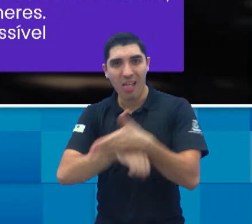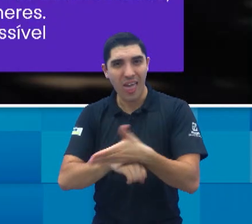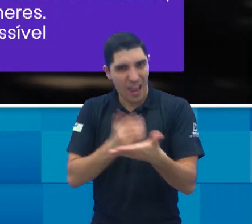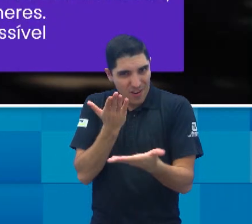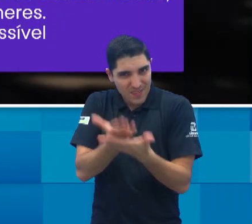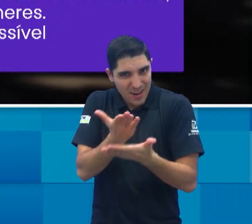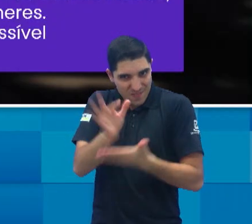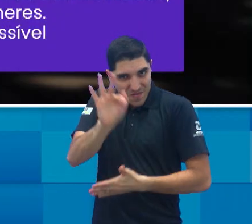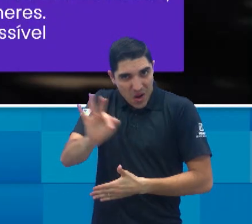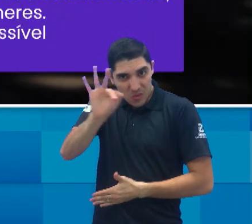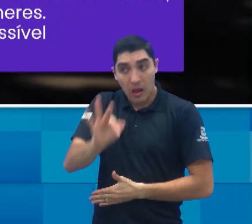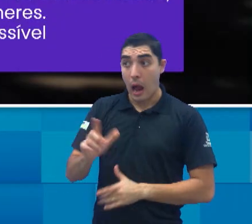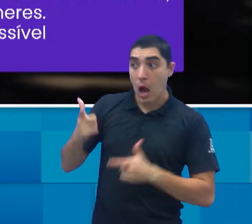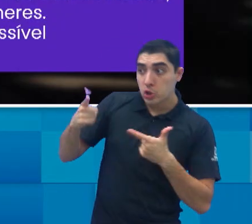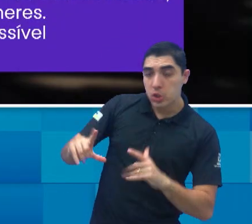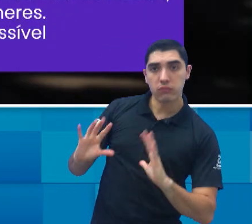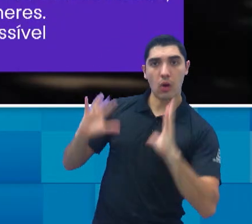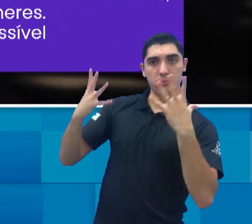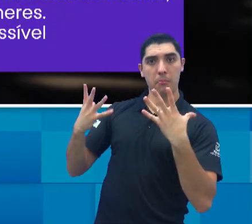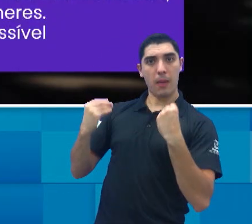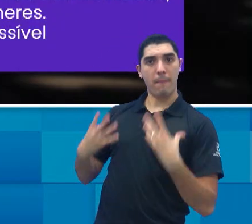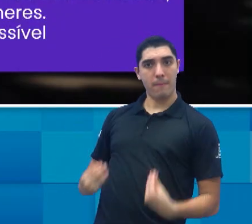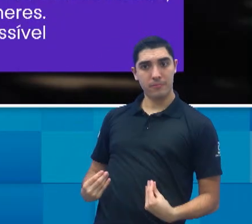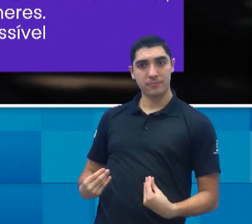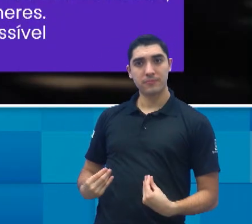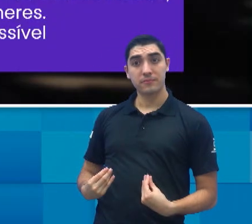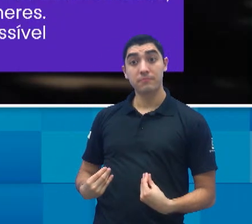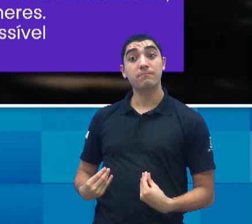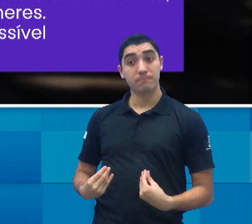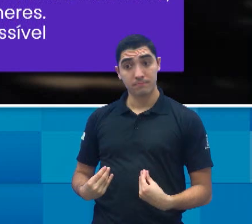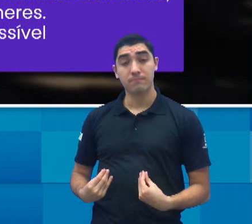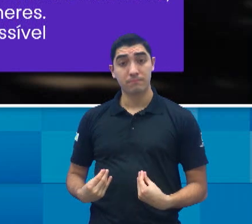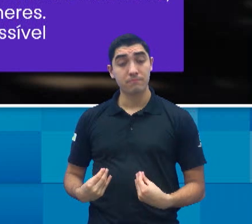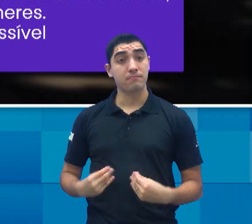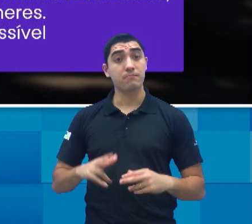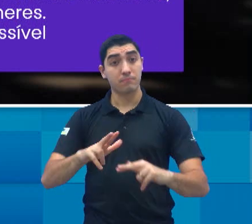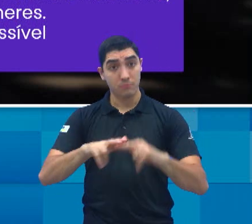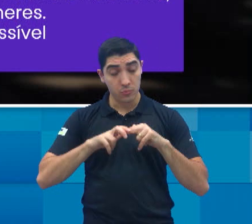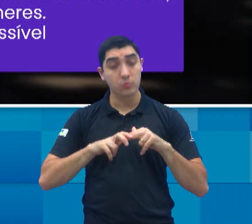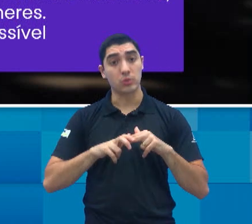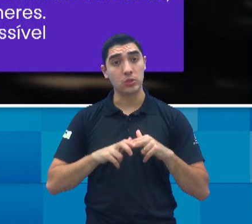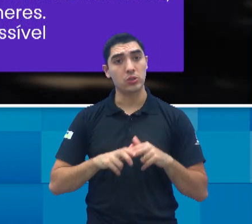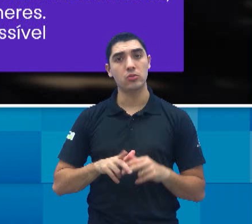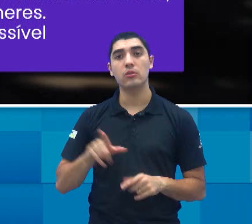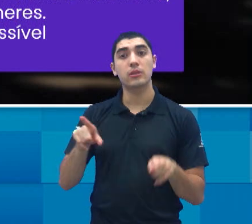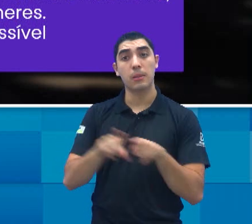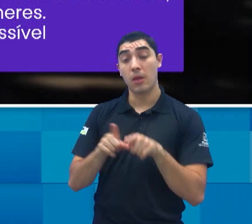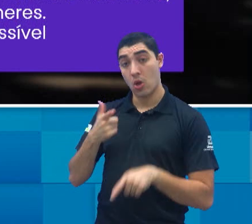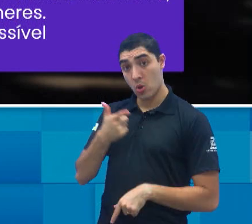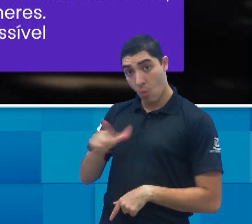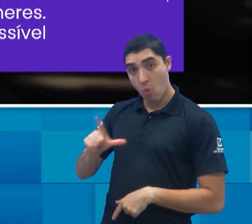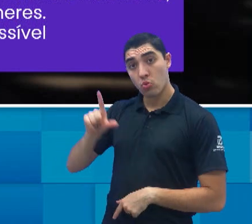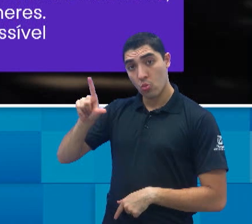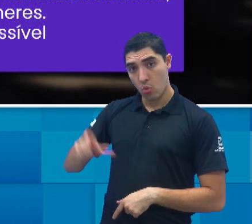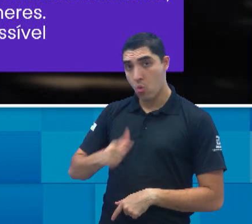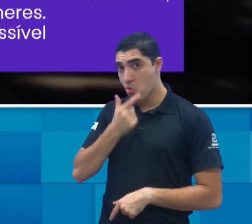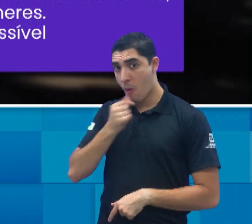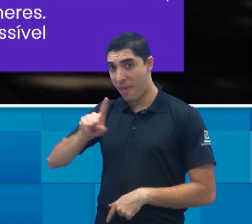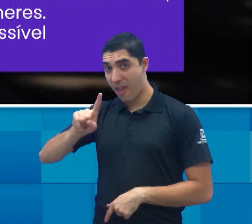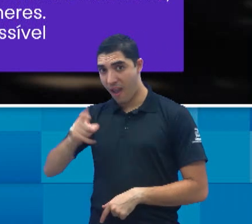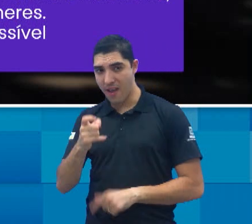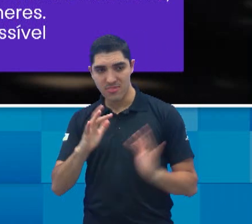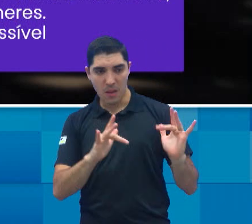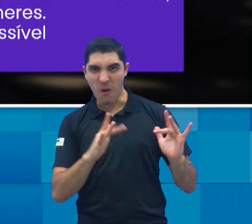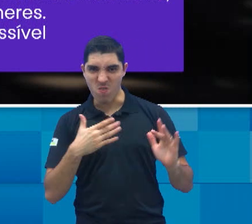mais uma concessão. Após as ameaças, o homem é preso tentando invadir a casa da ex. Não são